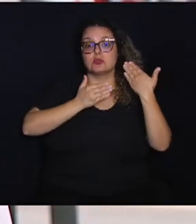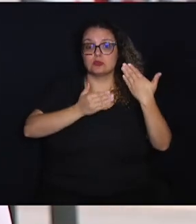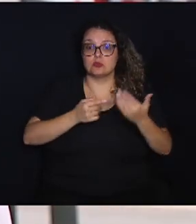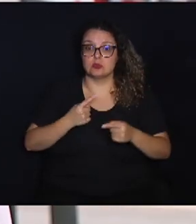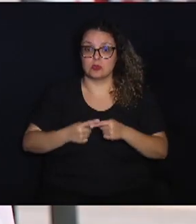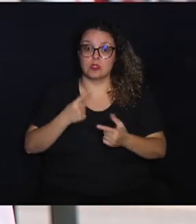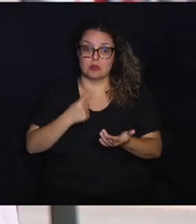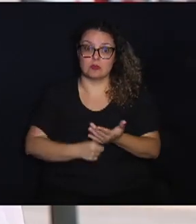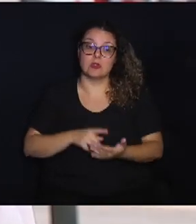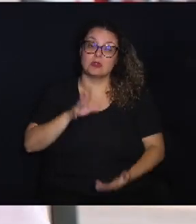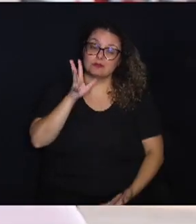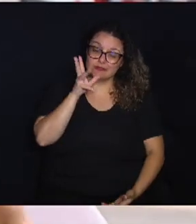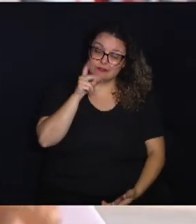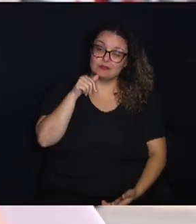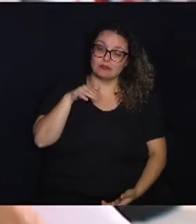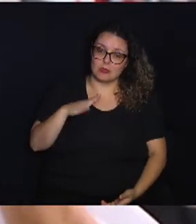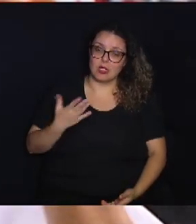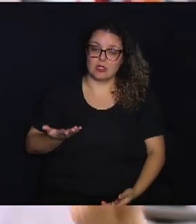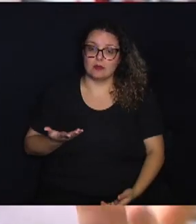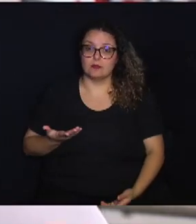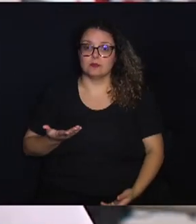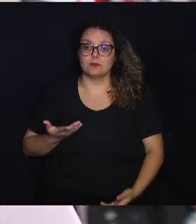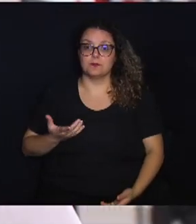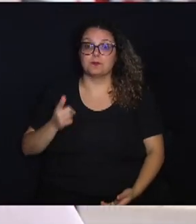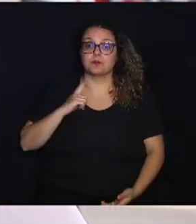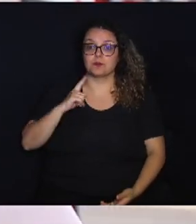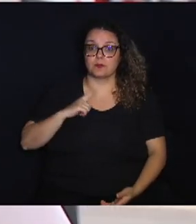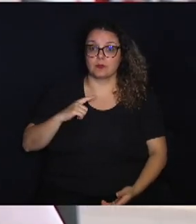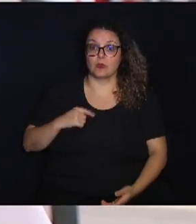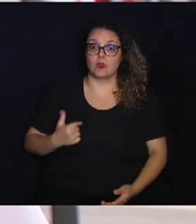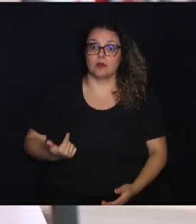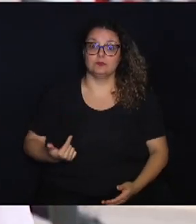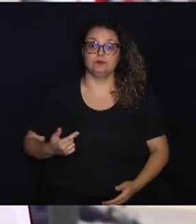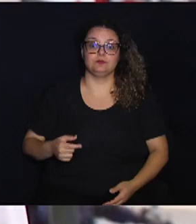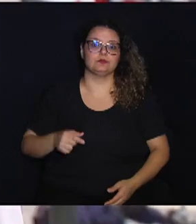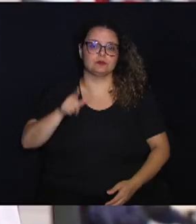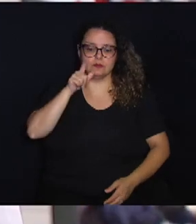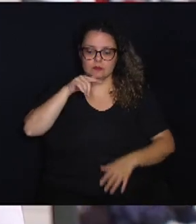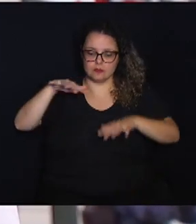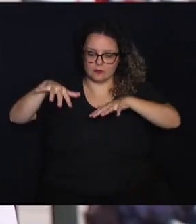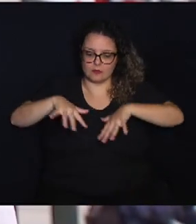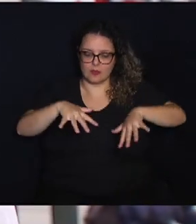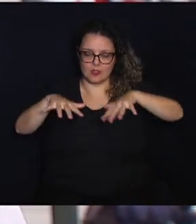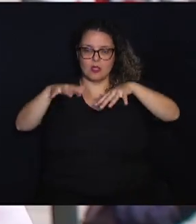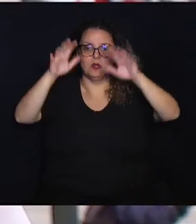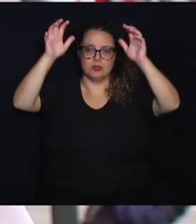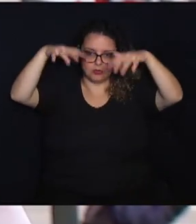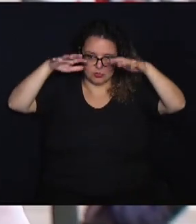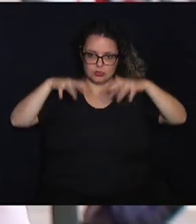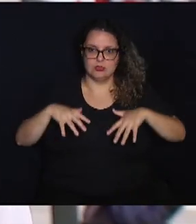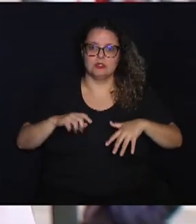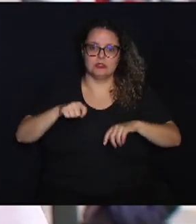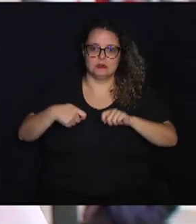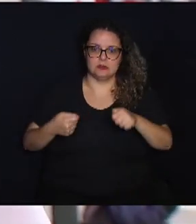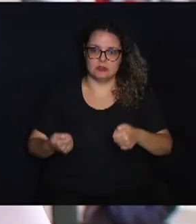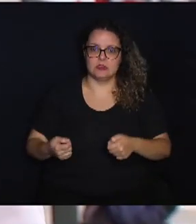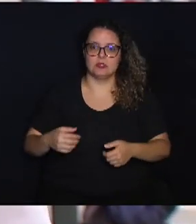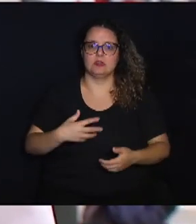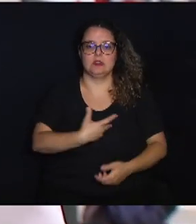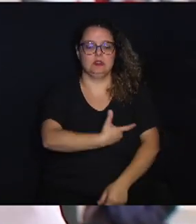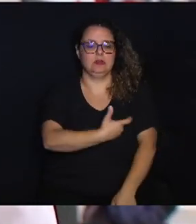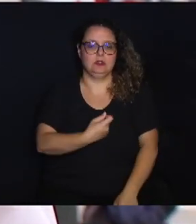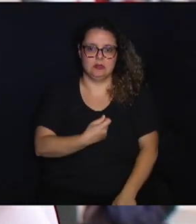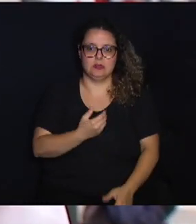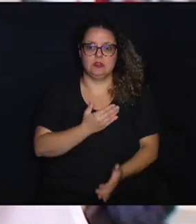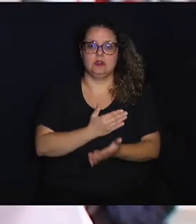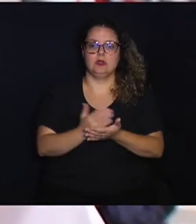a mais demorada, mas tendo a exposição à água de chuva e esses sintomas, a gente colhe os exames, já